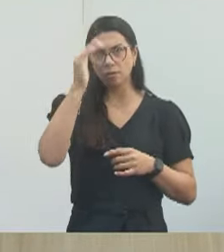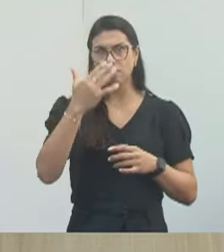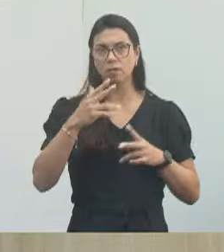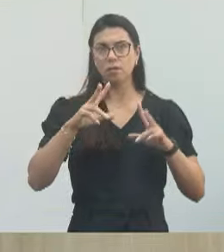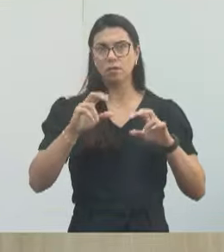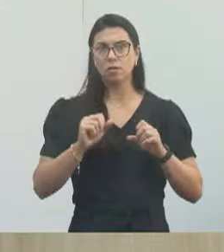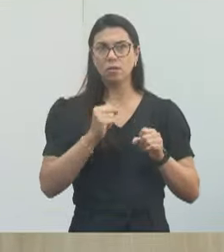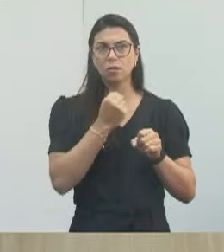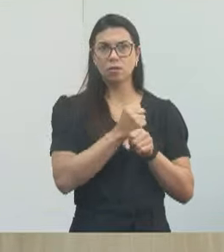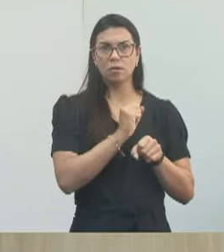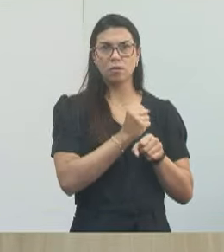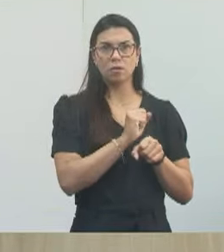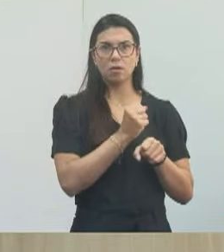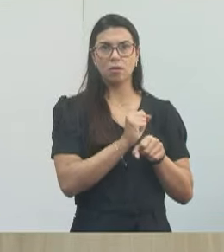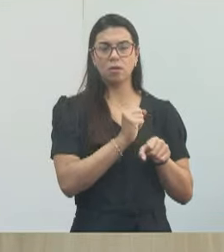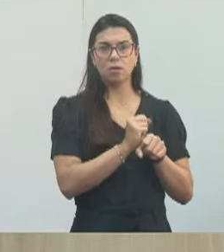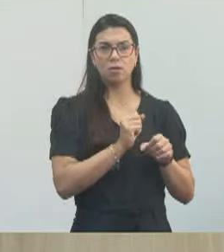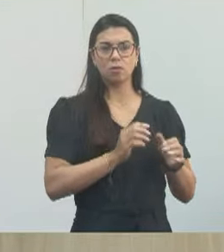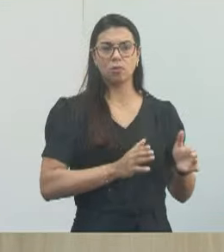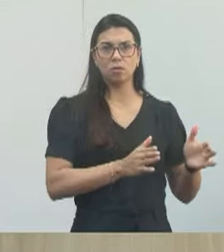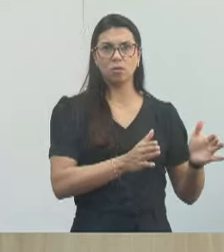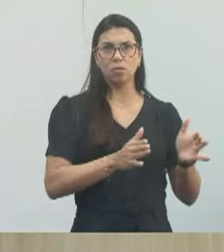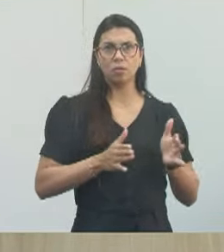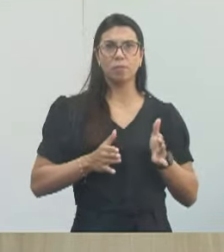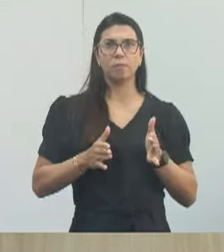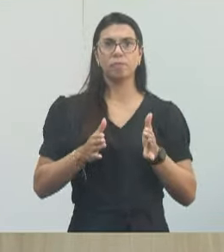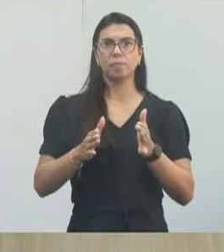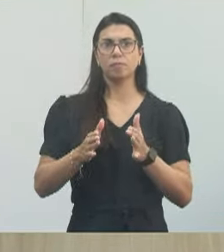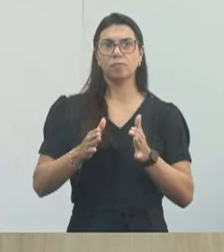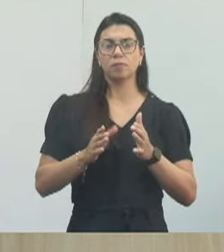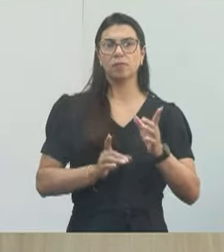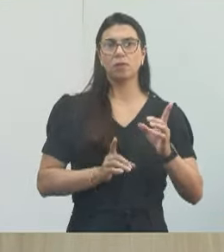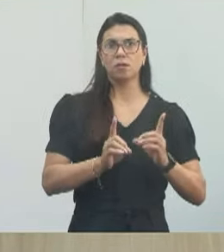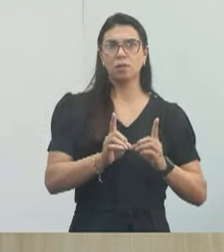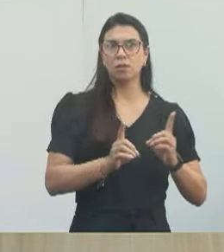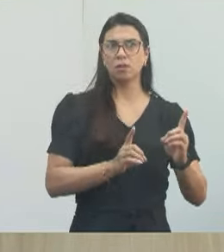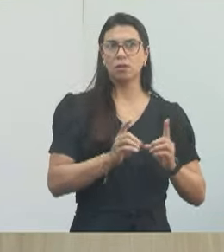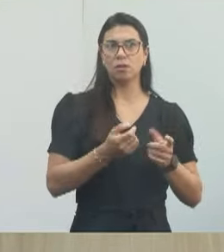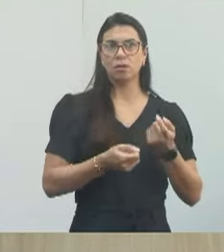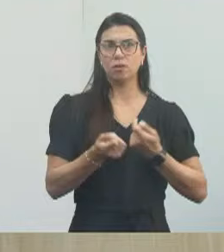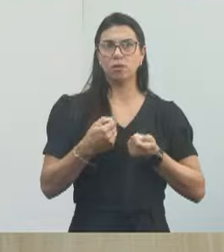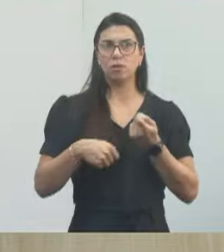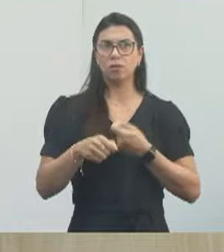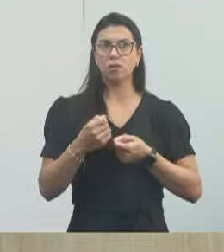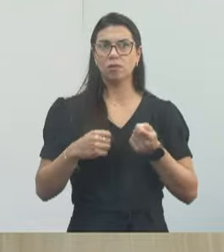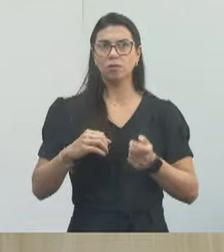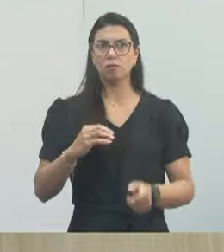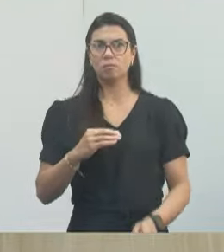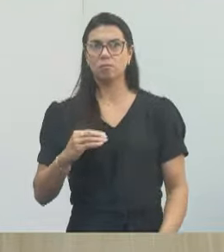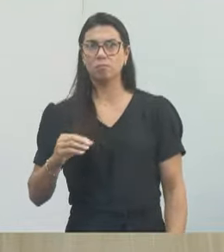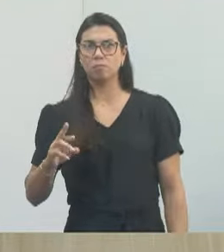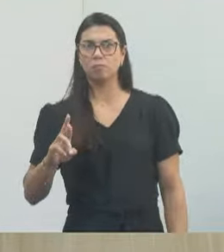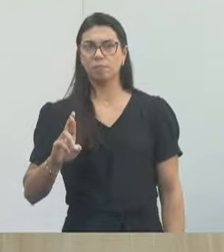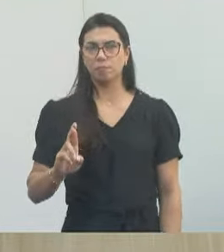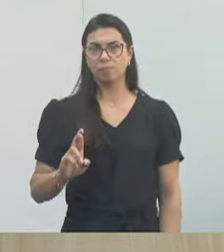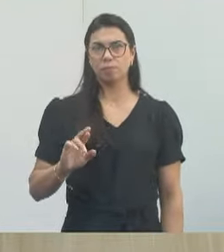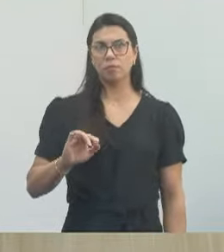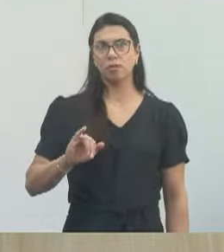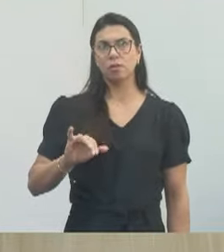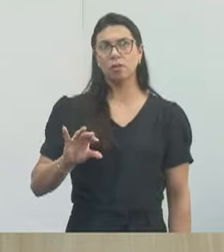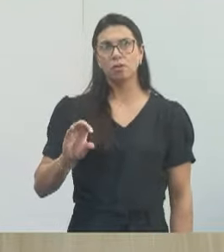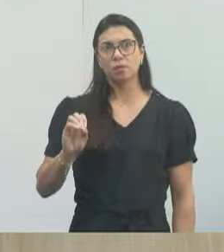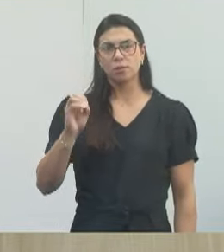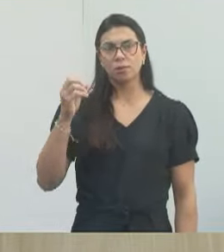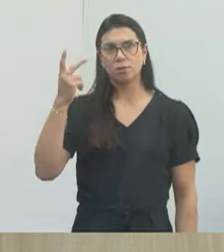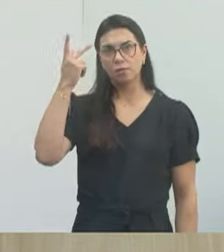de duplicação da Rodovia Presidente Dutra administrada pela concessionária CCE Rio São